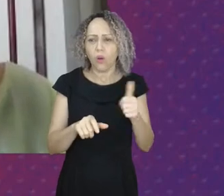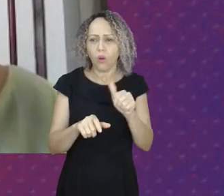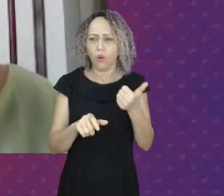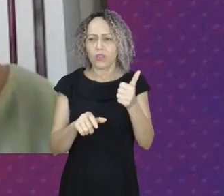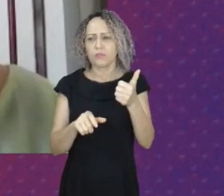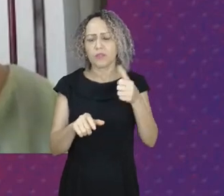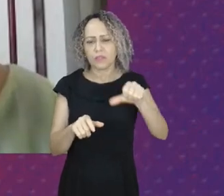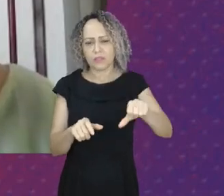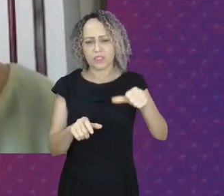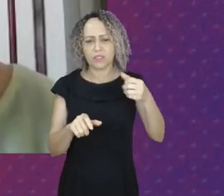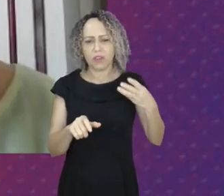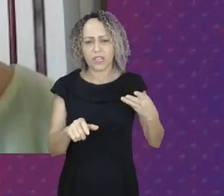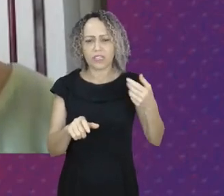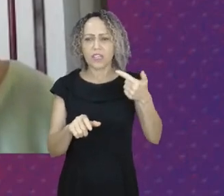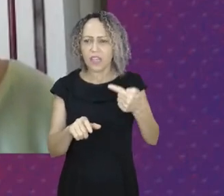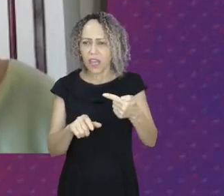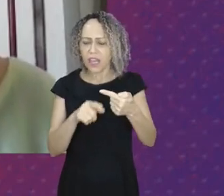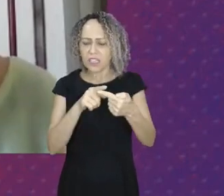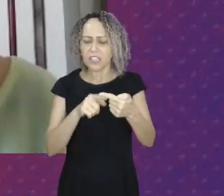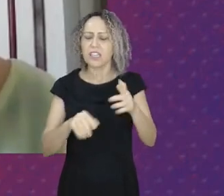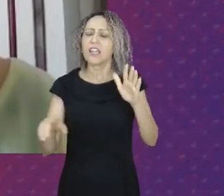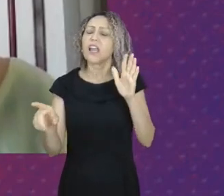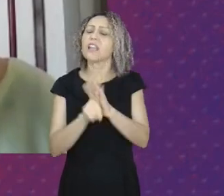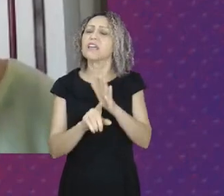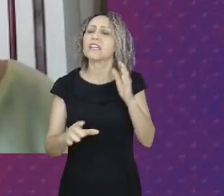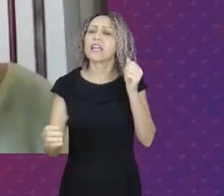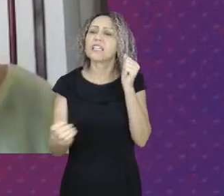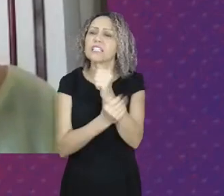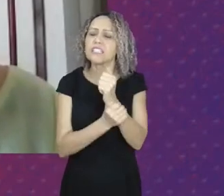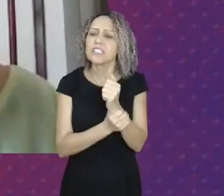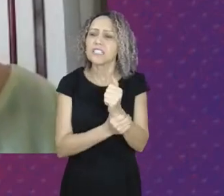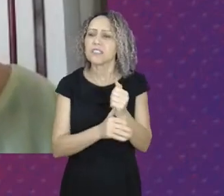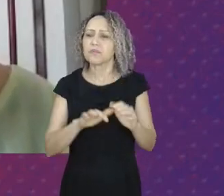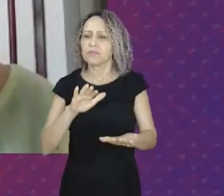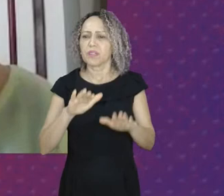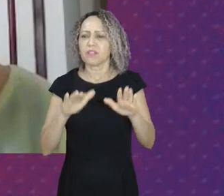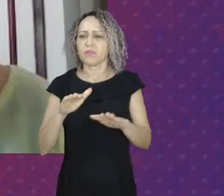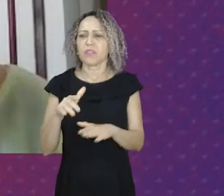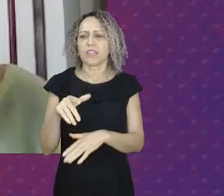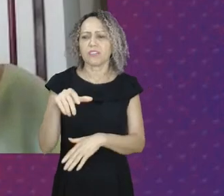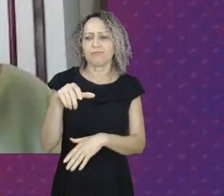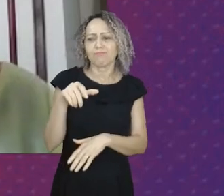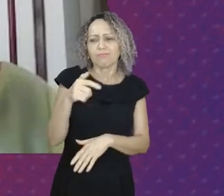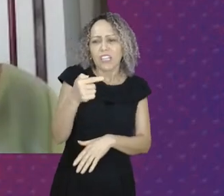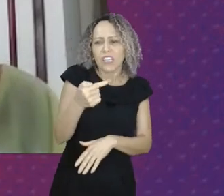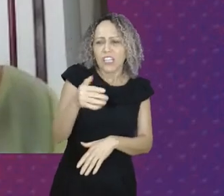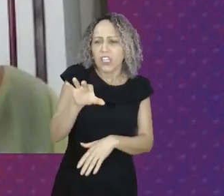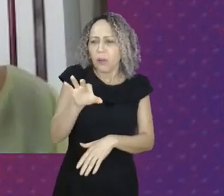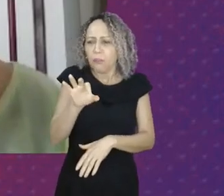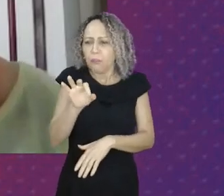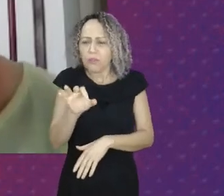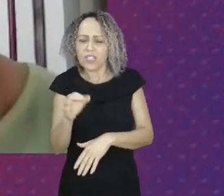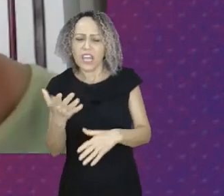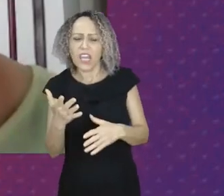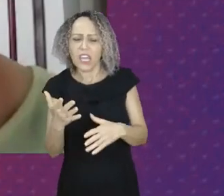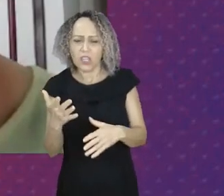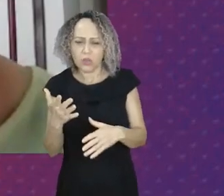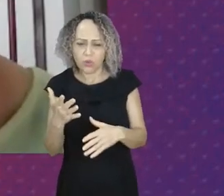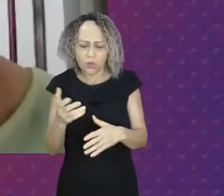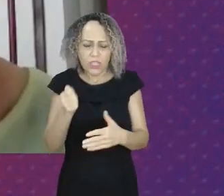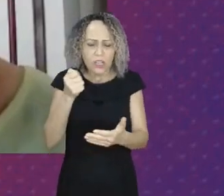pelo menos 30% dos alimentos sejam comprados pela agricultura familiar, principalmente